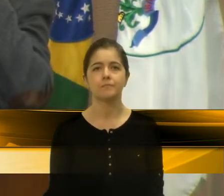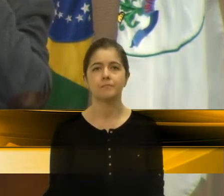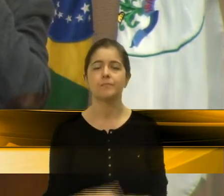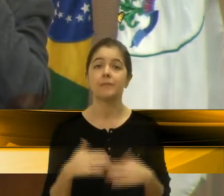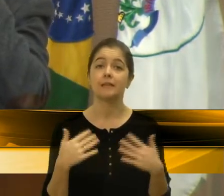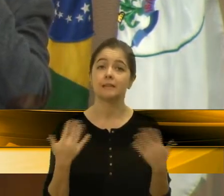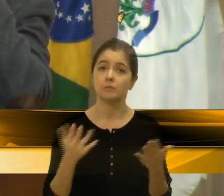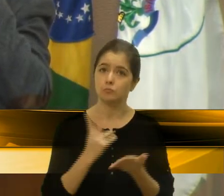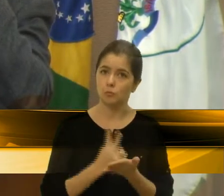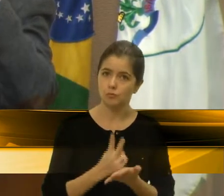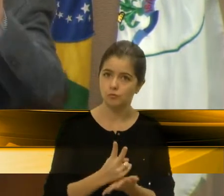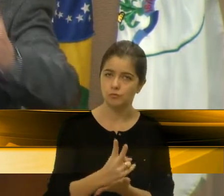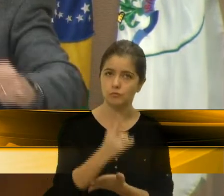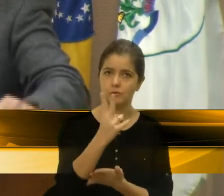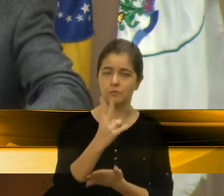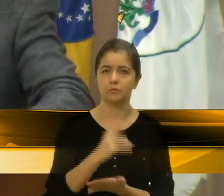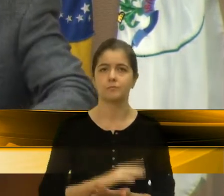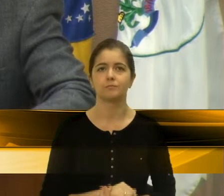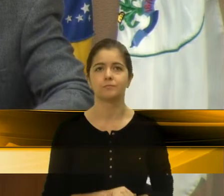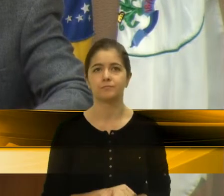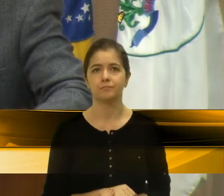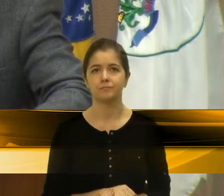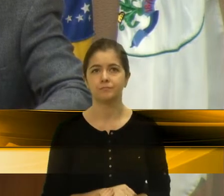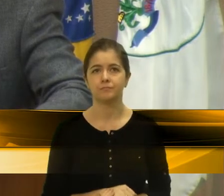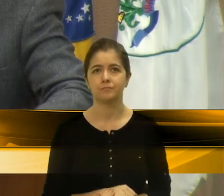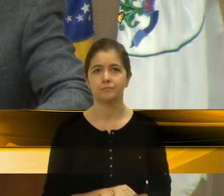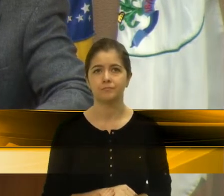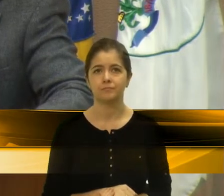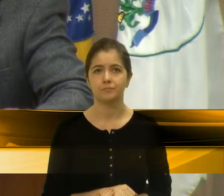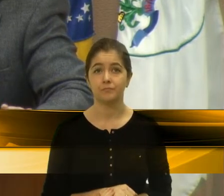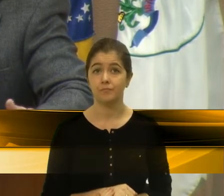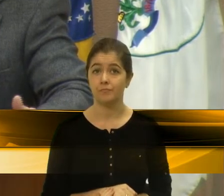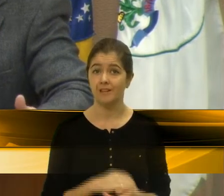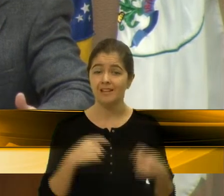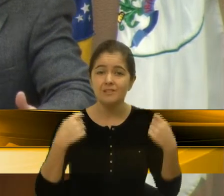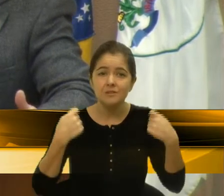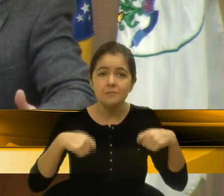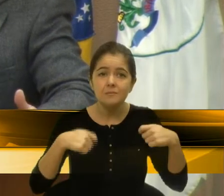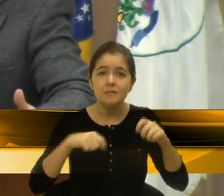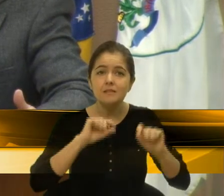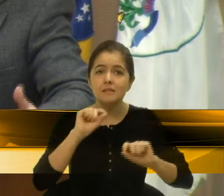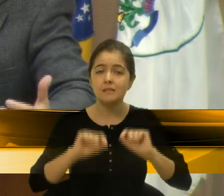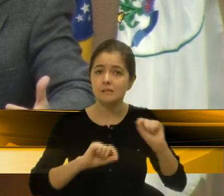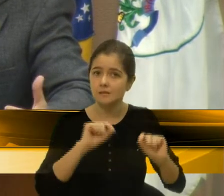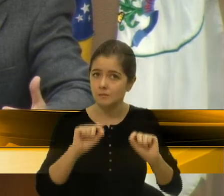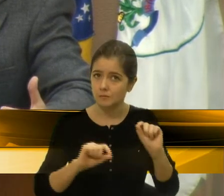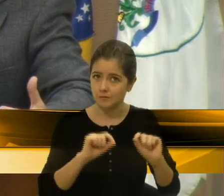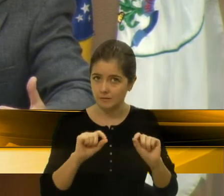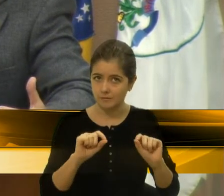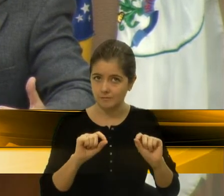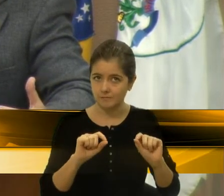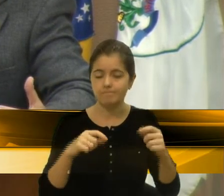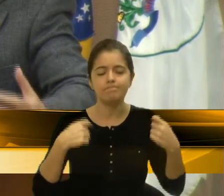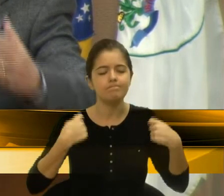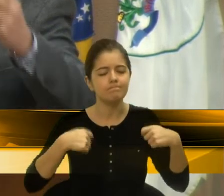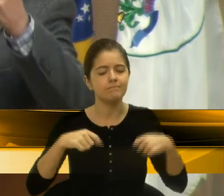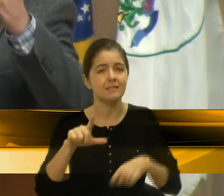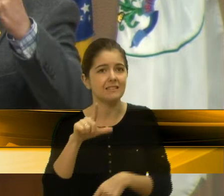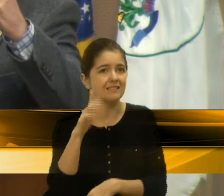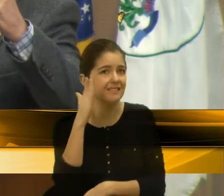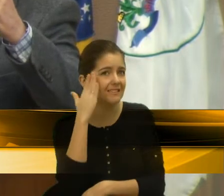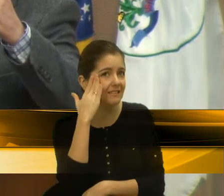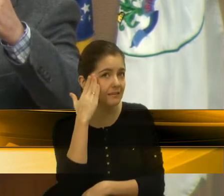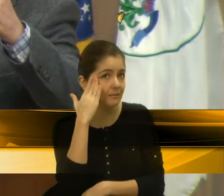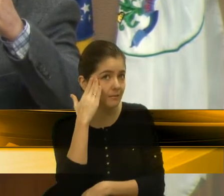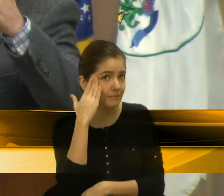Então, este segundo tijolo, nós temos que poder ter a